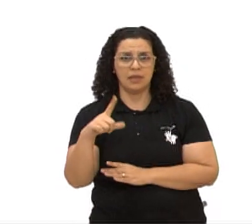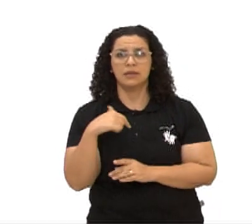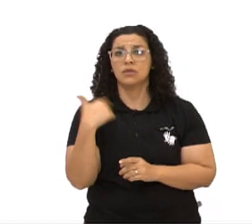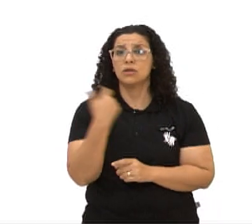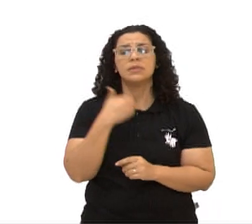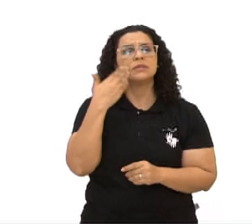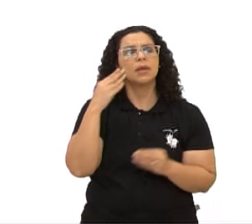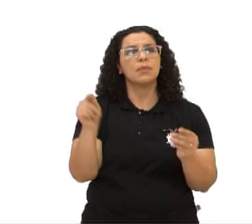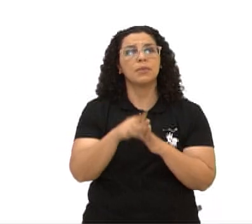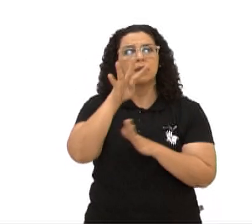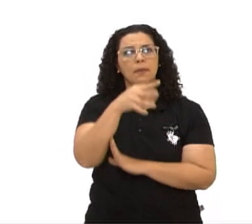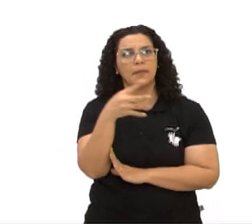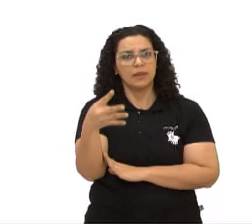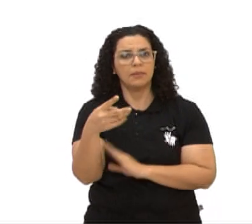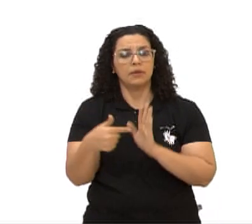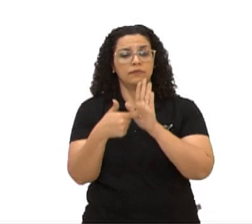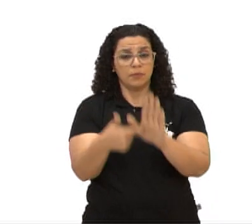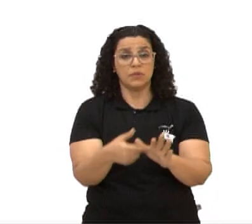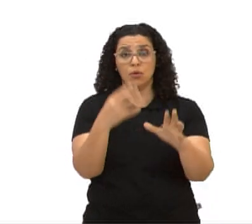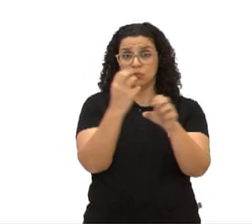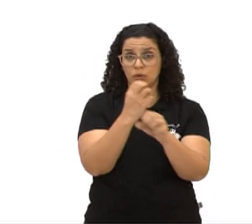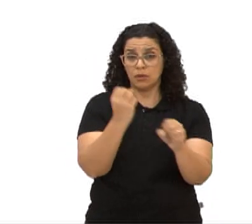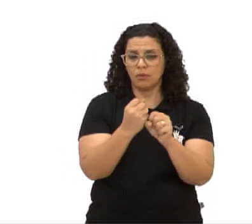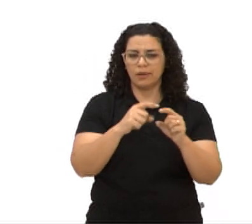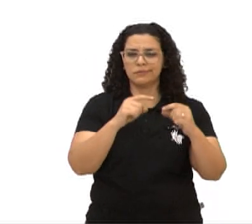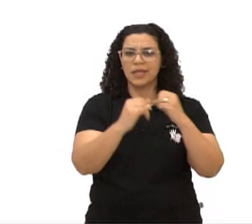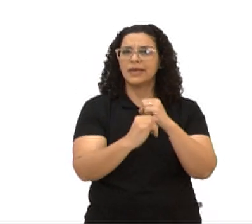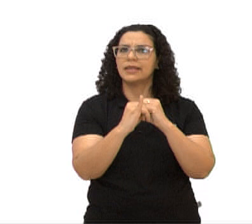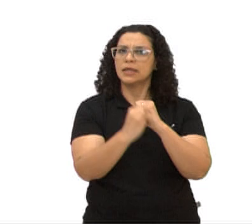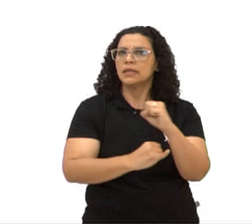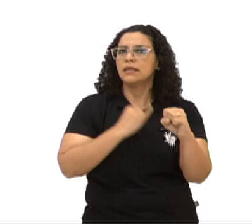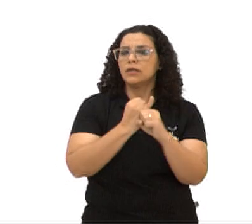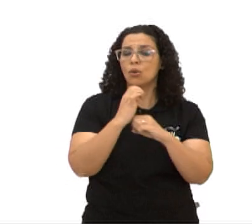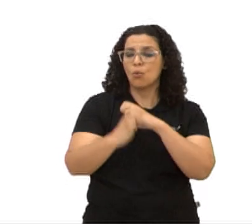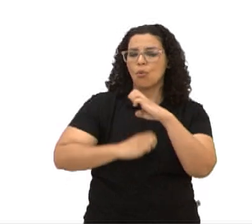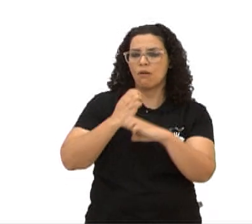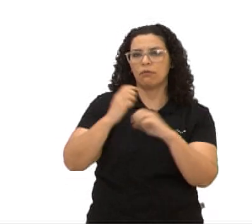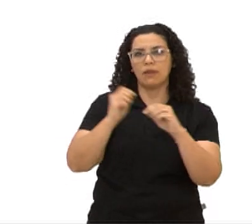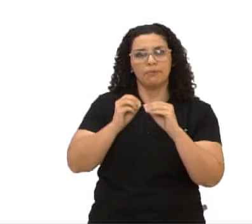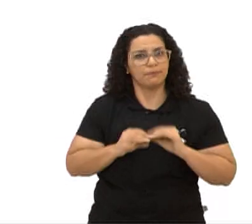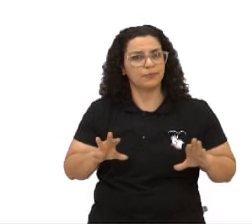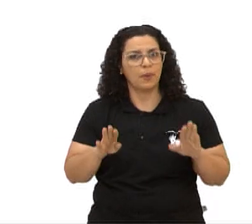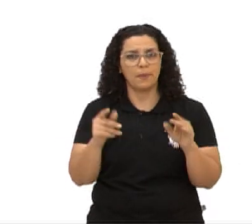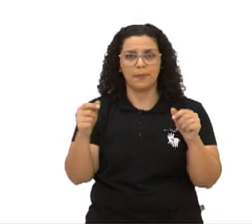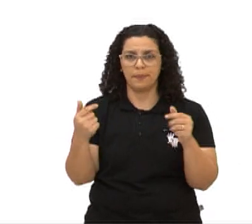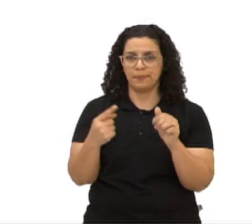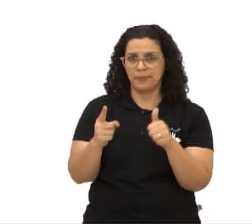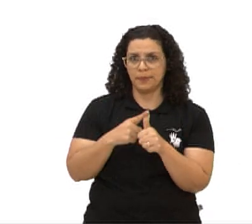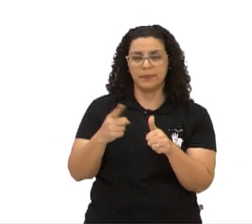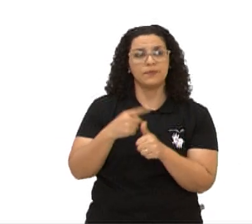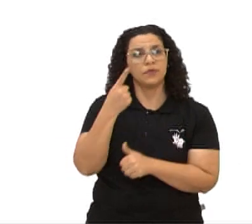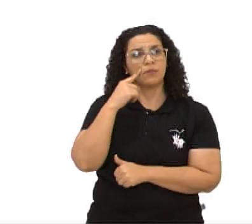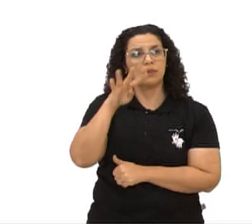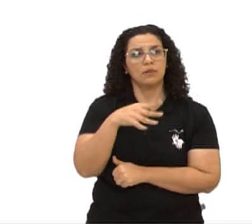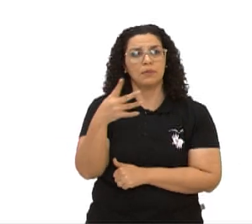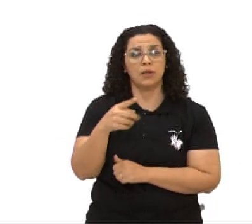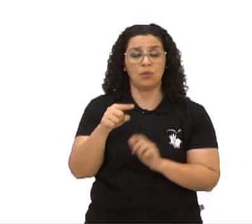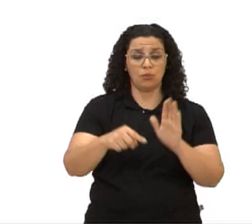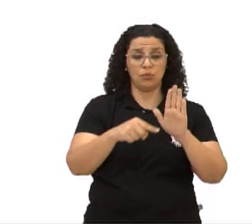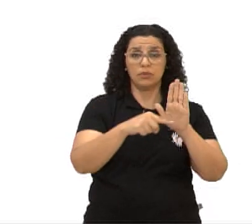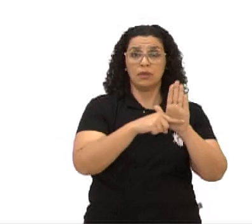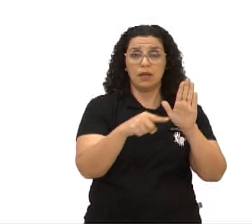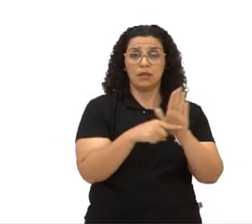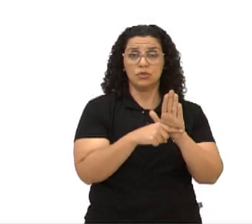a gente tem uma tabelinha que vai mostrar qual é o que tem maior possibilidade. Então, nesse caso, o polo